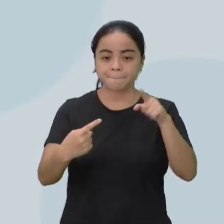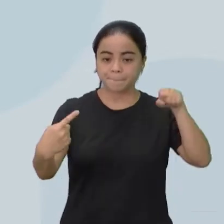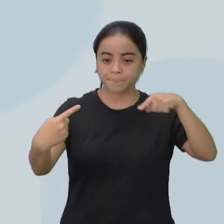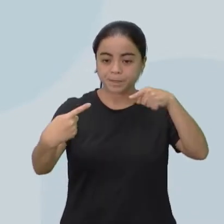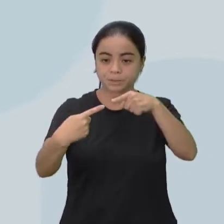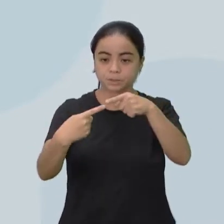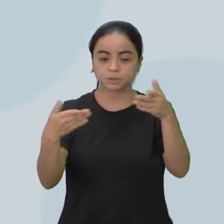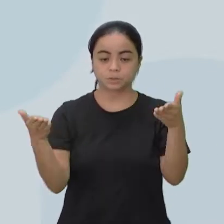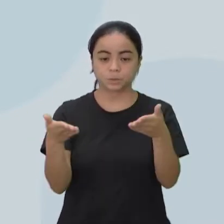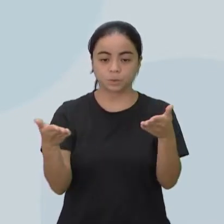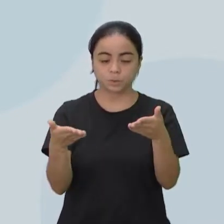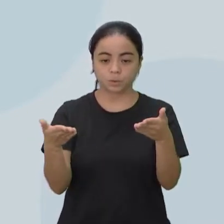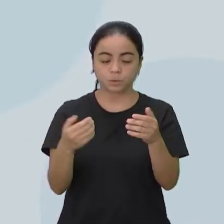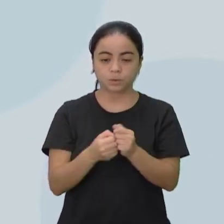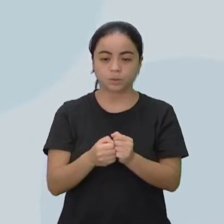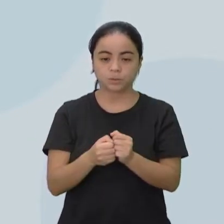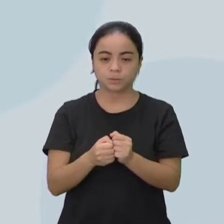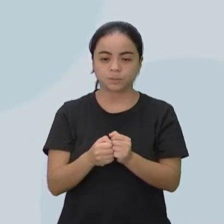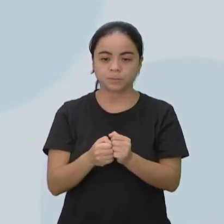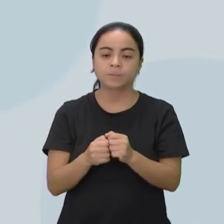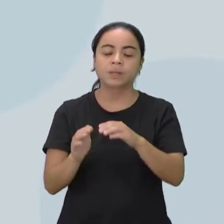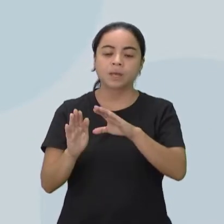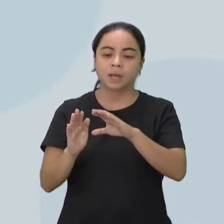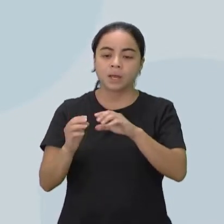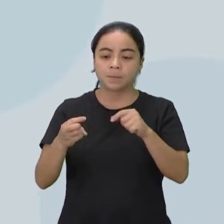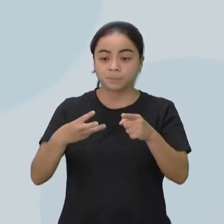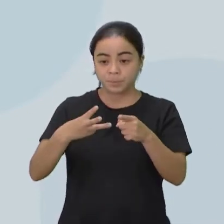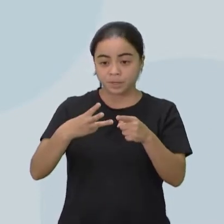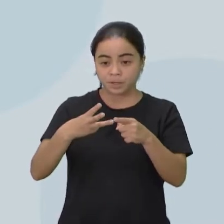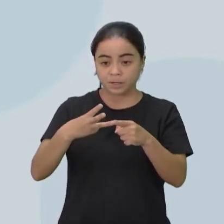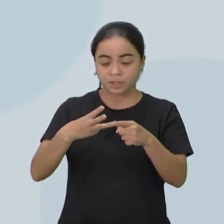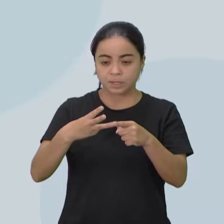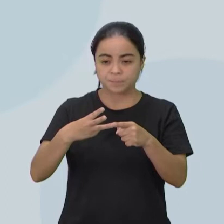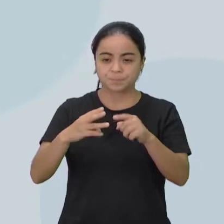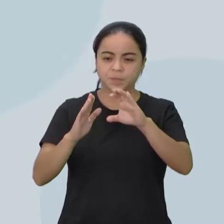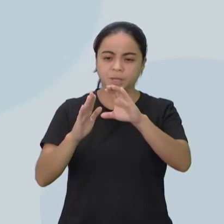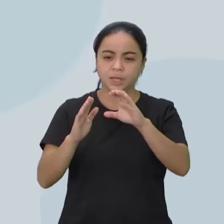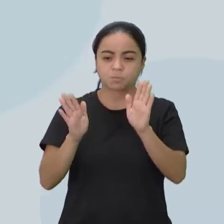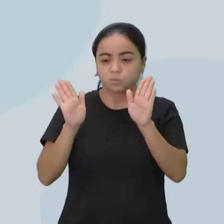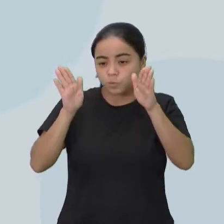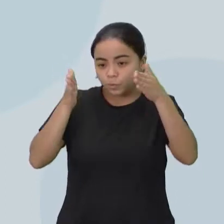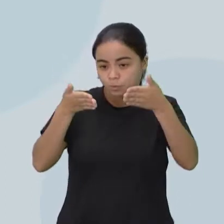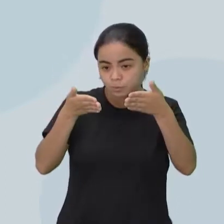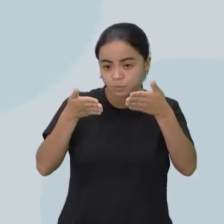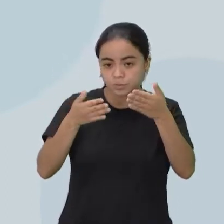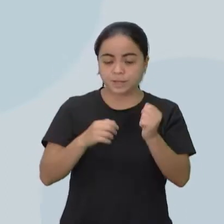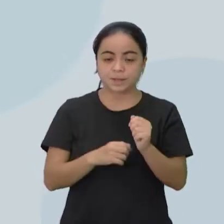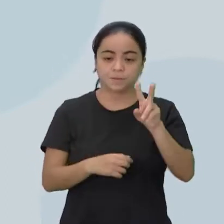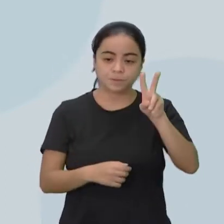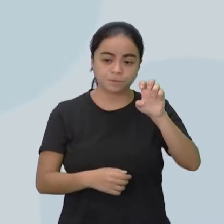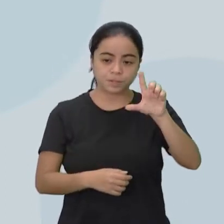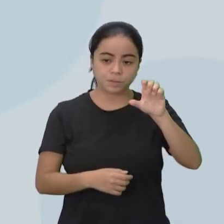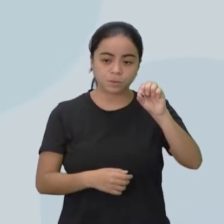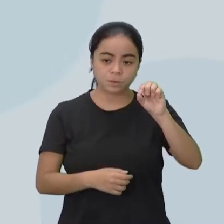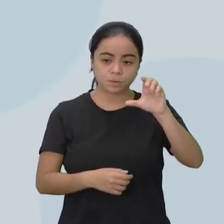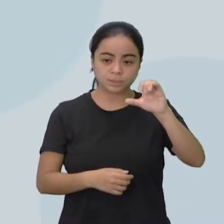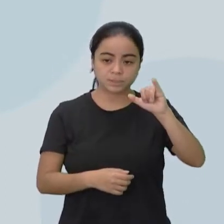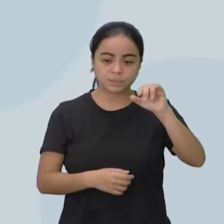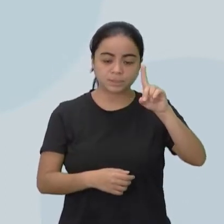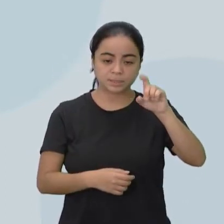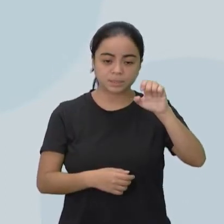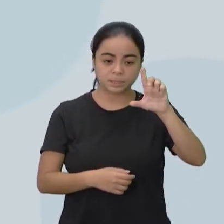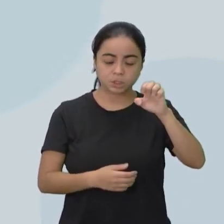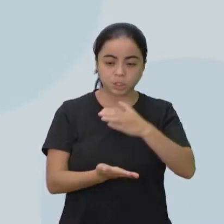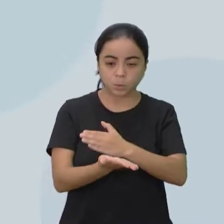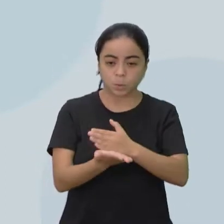da nossa aula hoje é definir essa terceira variável, que é a velocidade, tá? Definir a velocidade a partir,